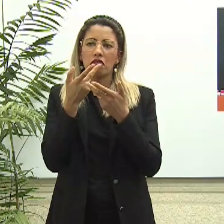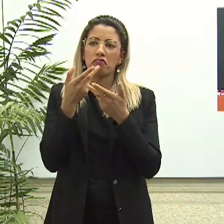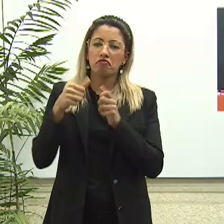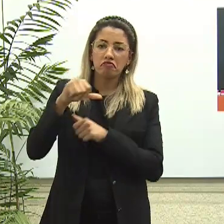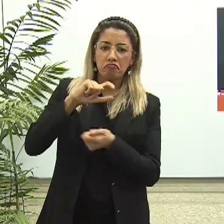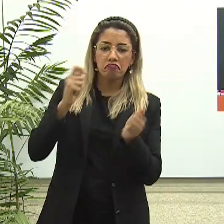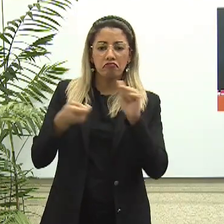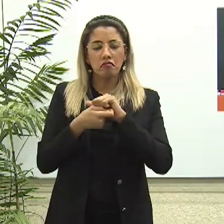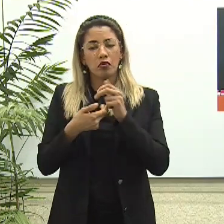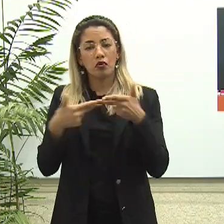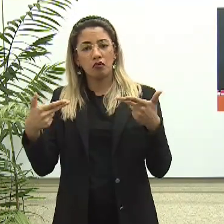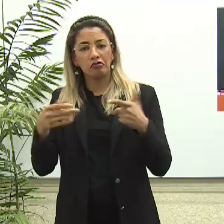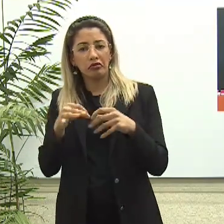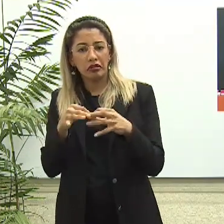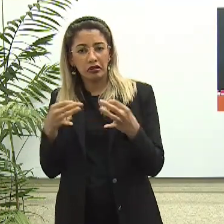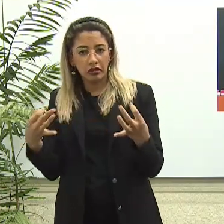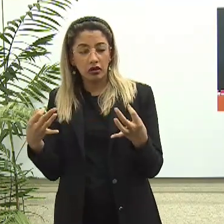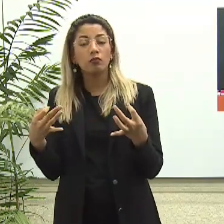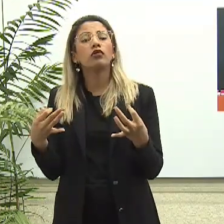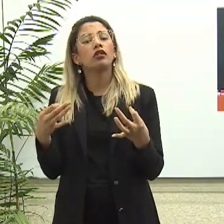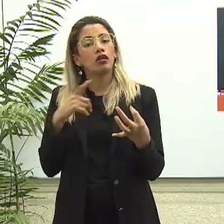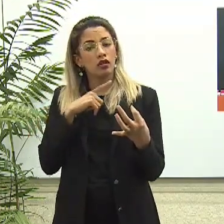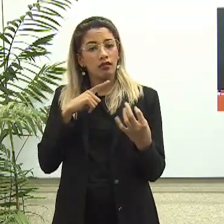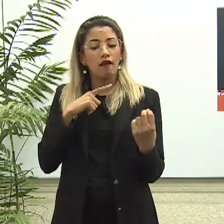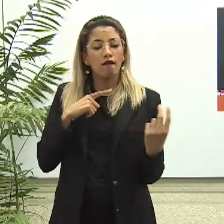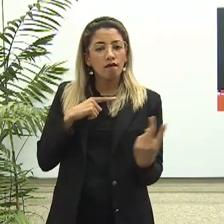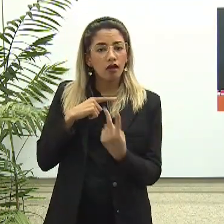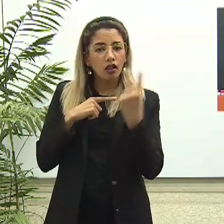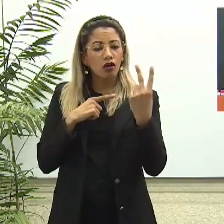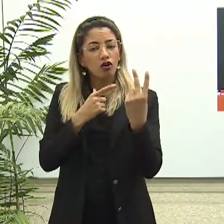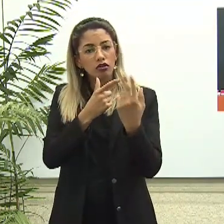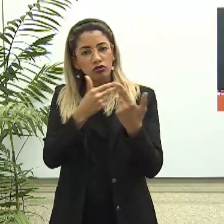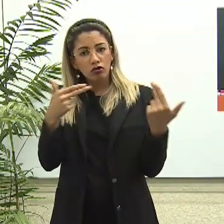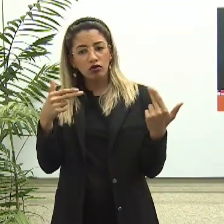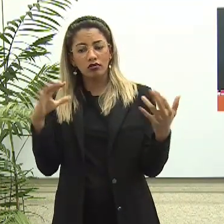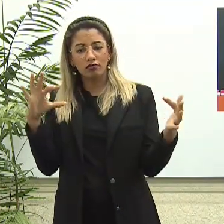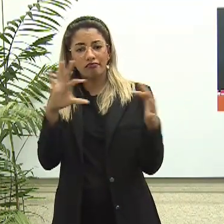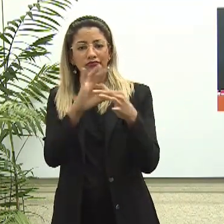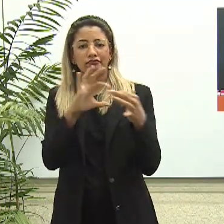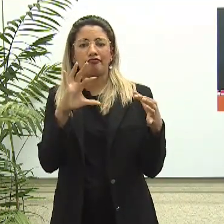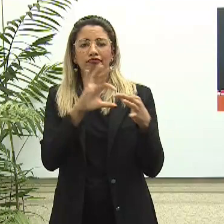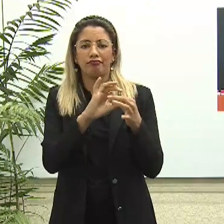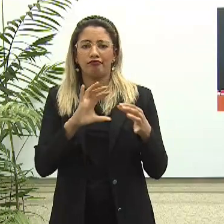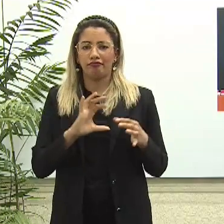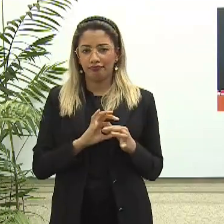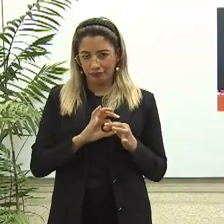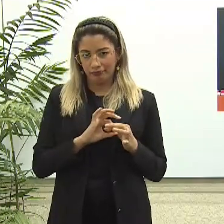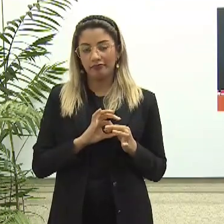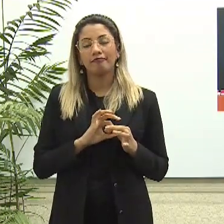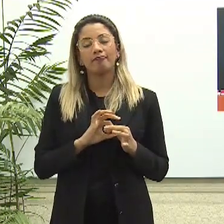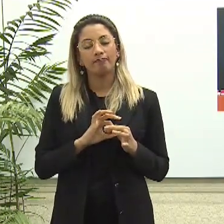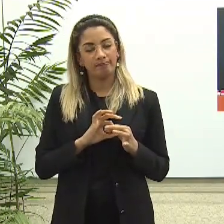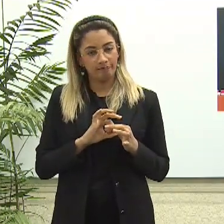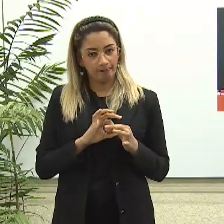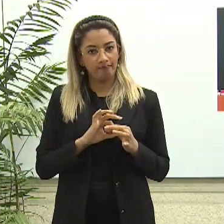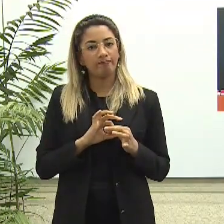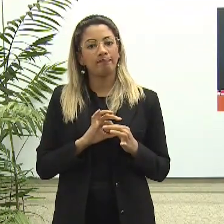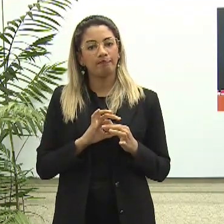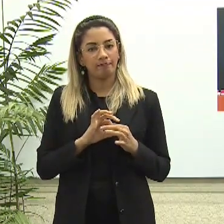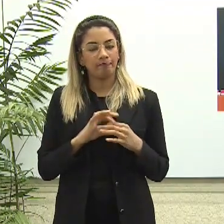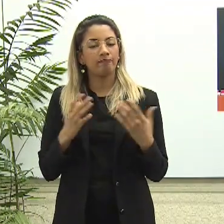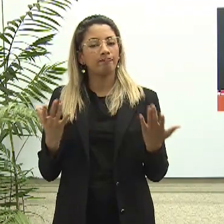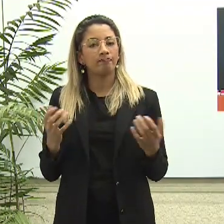e fazendo conexões com valores como vocês bem abordaram aqui valorando um peso